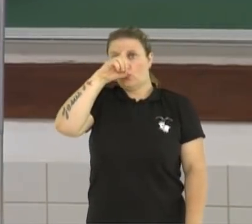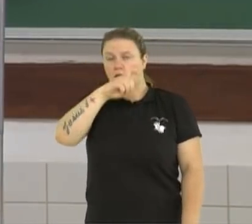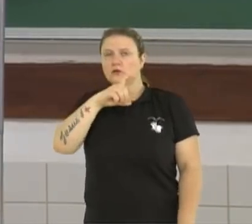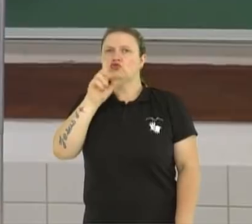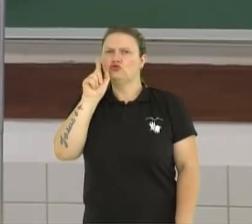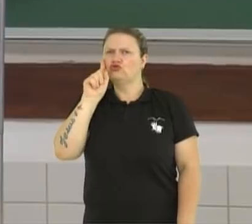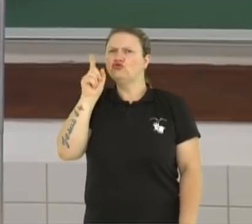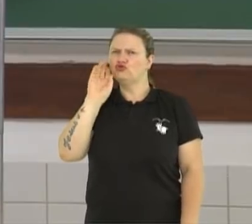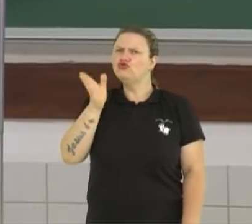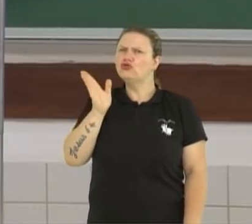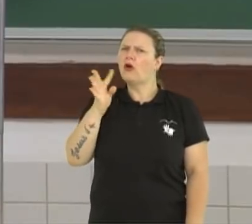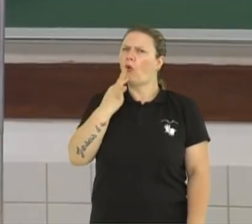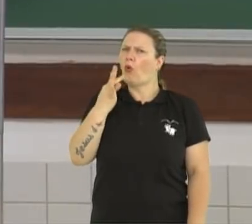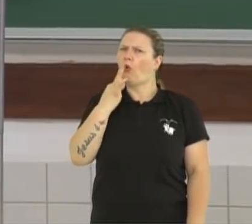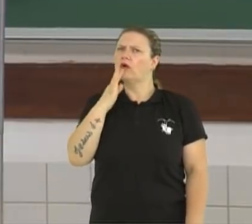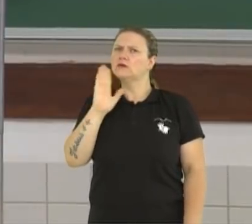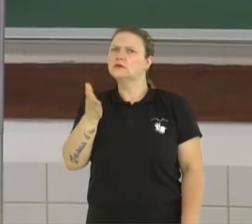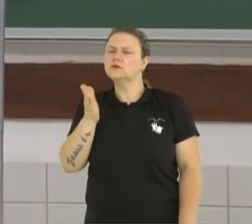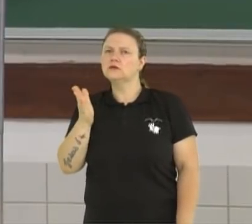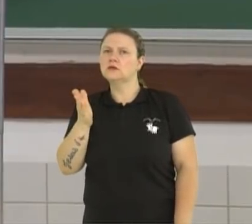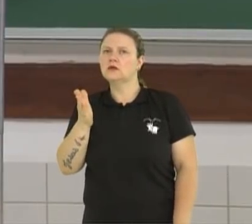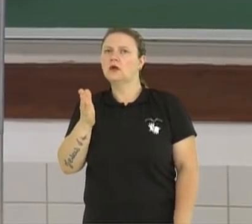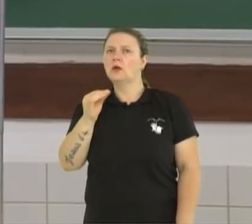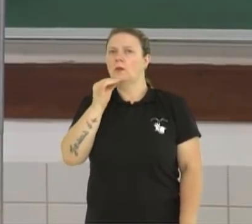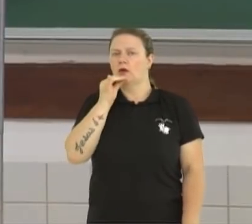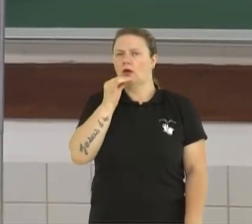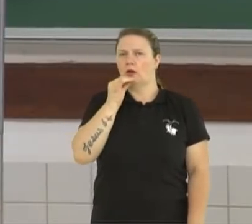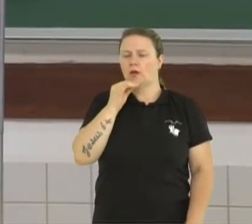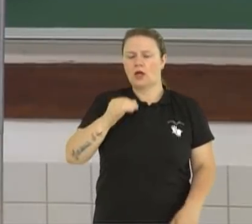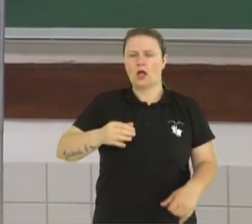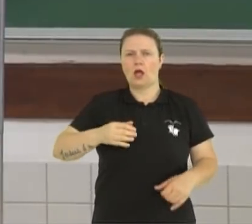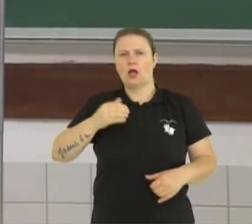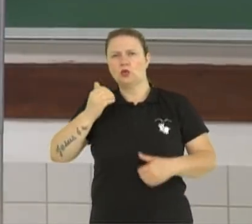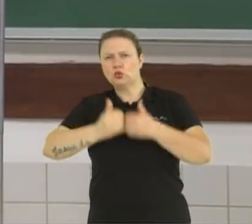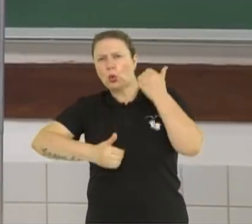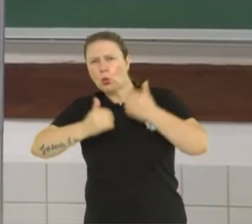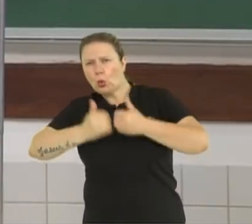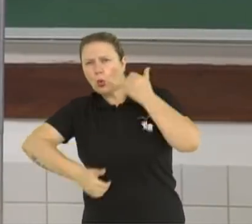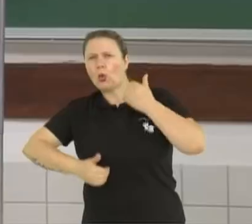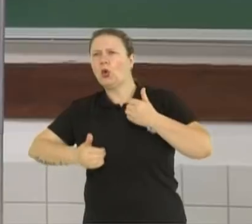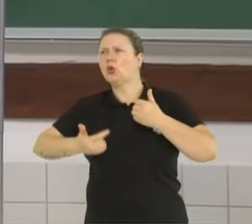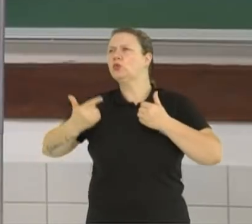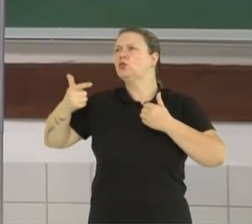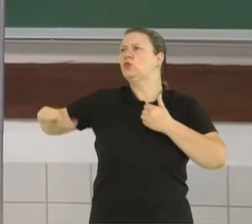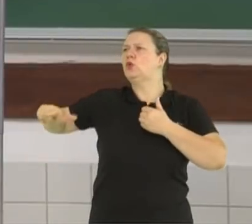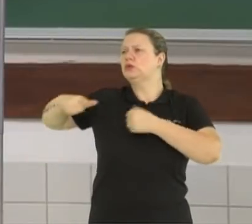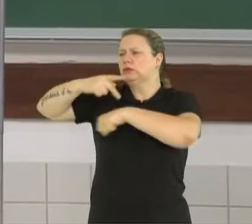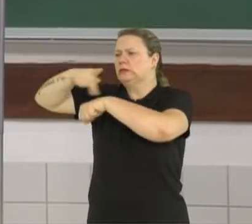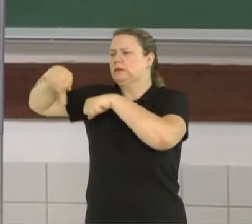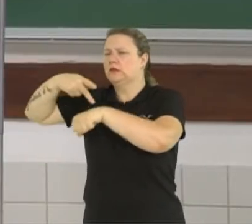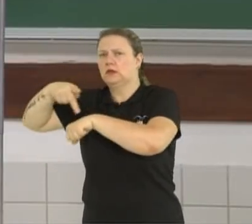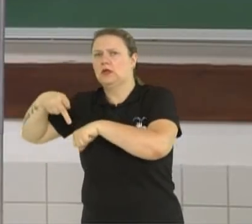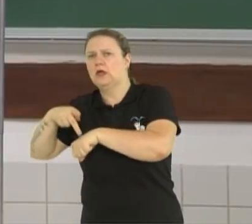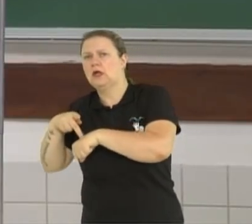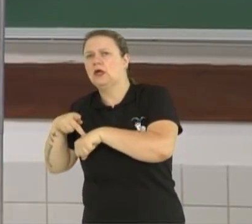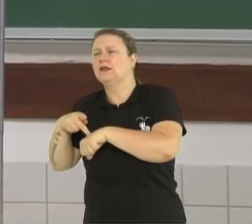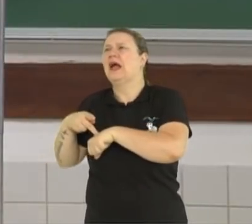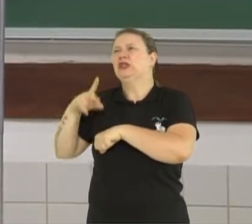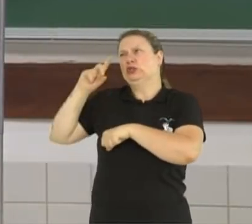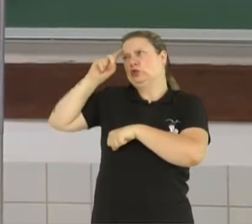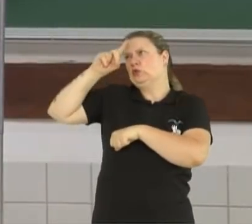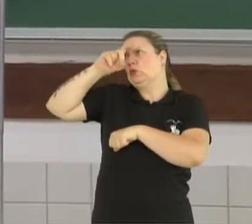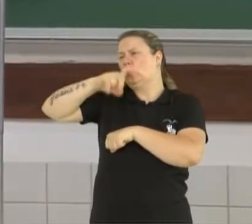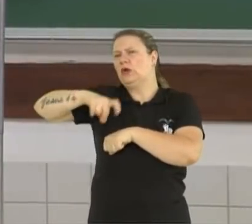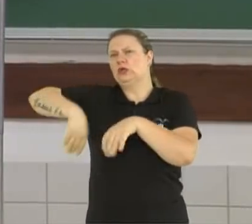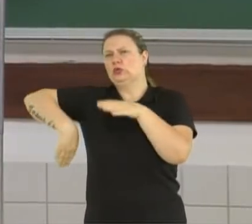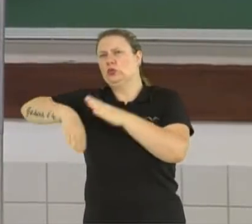deve ter visto às vezes quando fala, o jogo é lá em Guayaquil, e lá os jogadores sofrem por quê? Porque eles estão acima, um pouco, bem mais acima do nível do